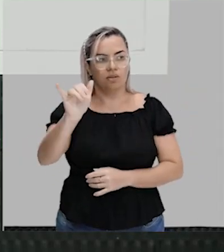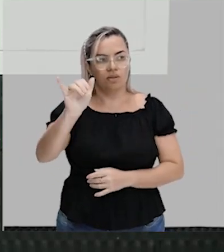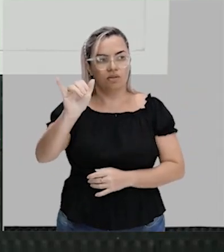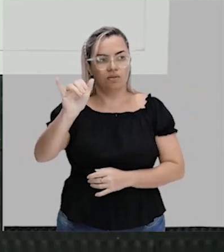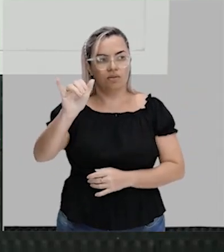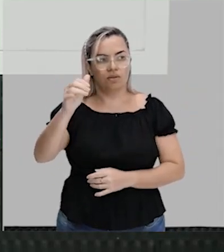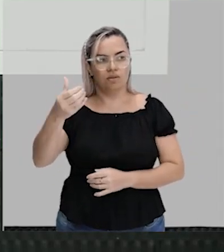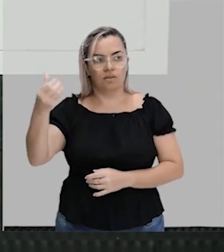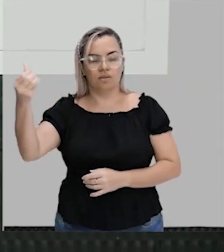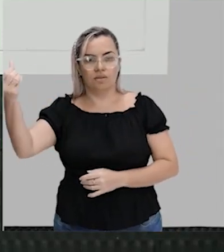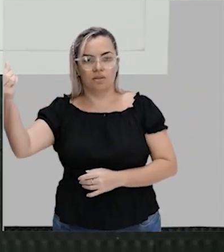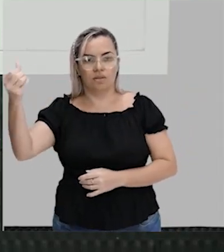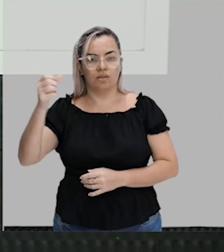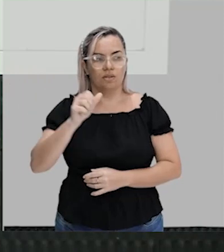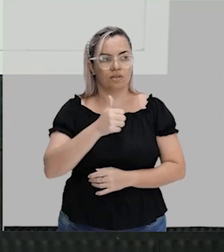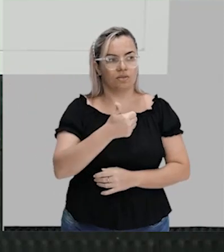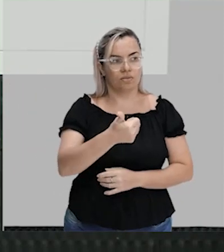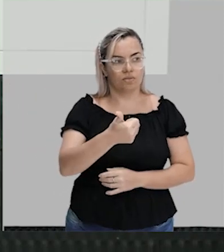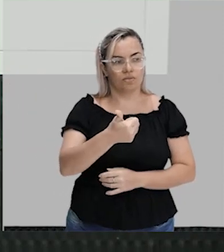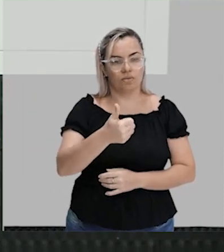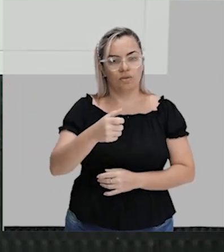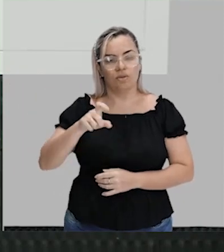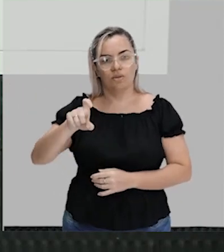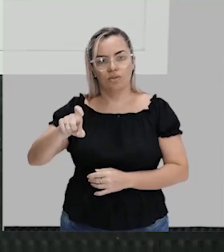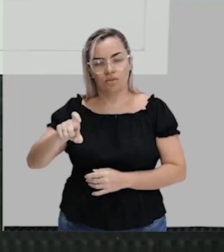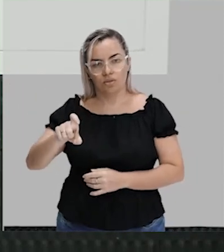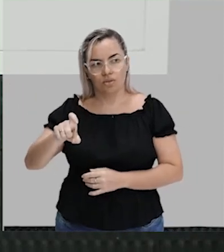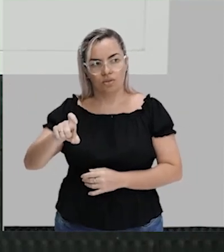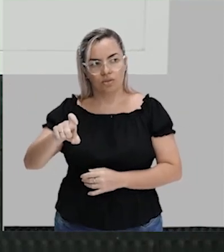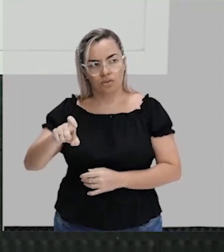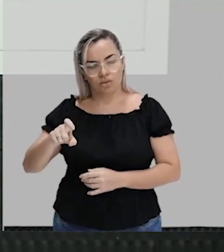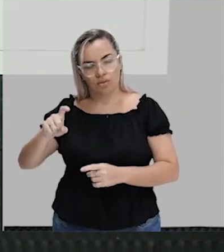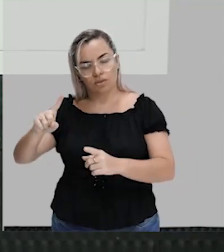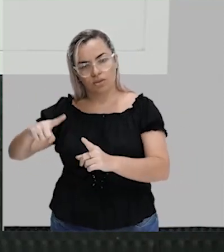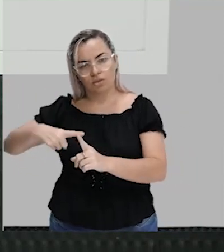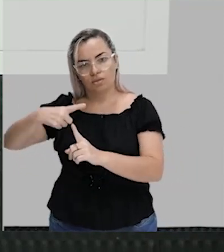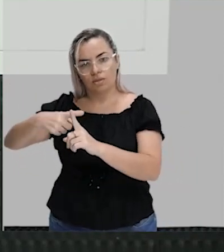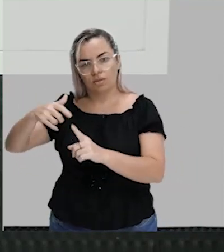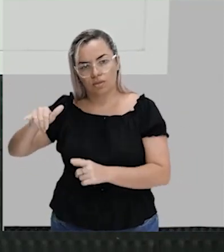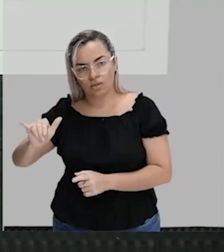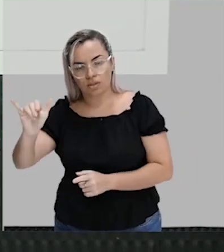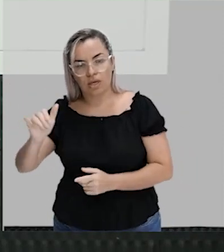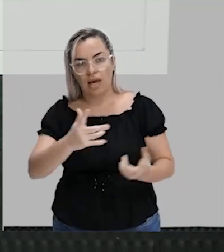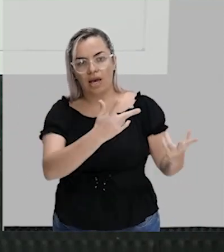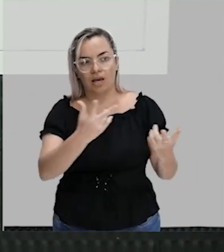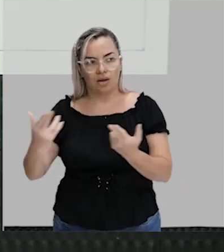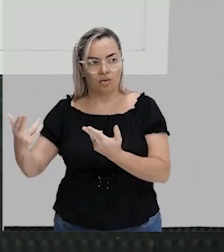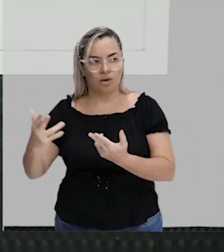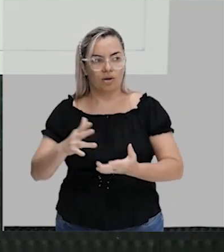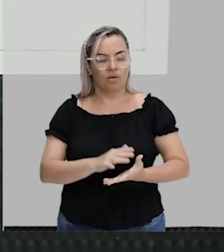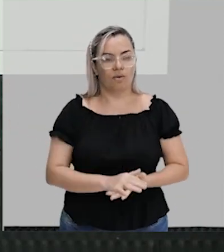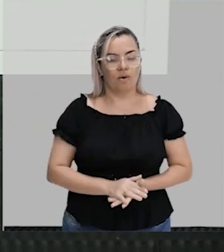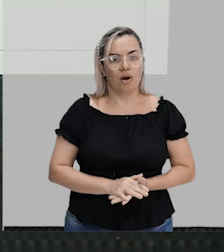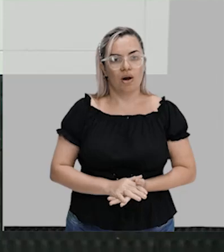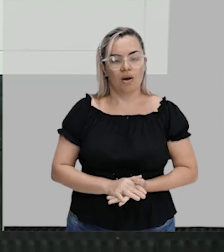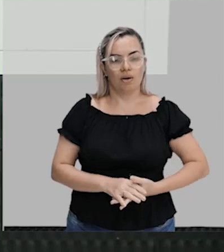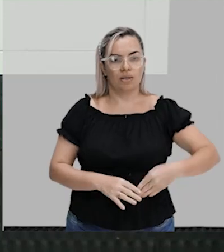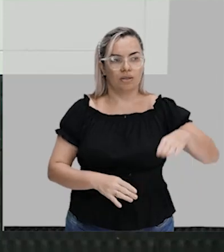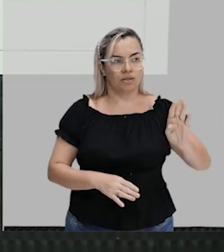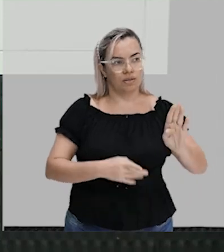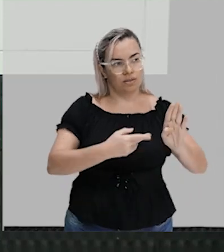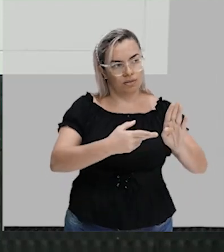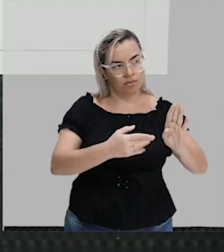né a matriz B cujos elementos são quatro um seis e x +